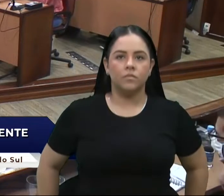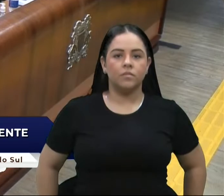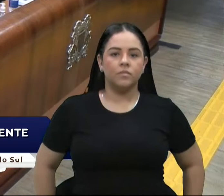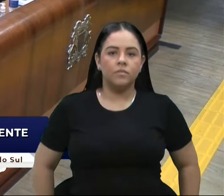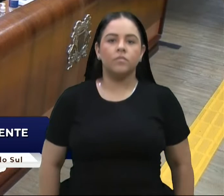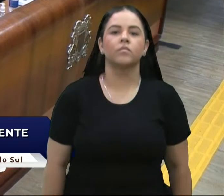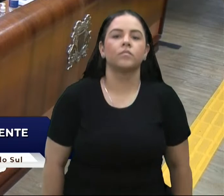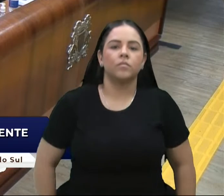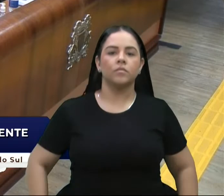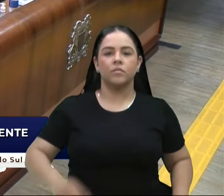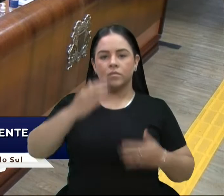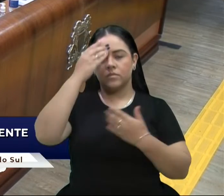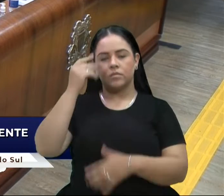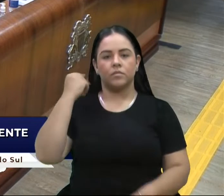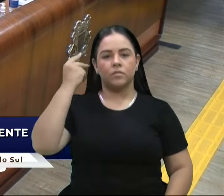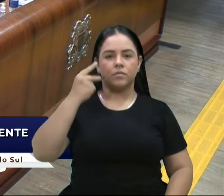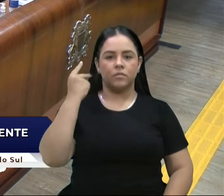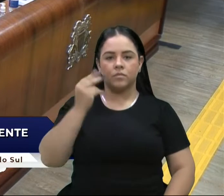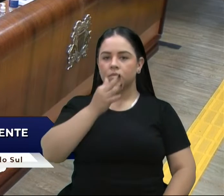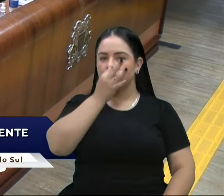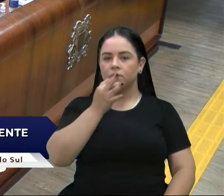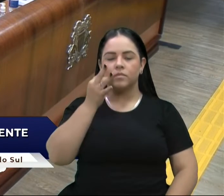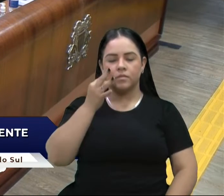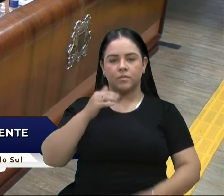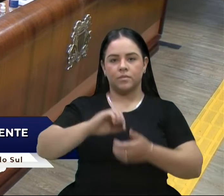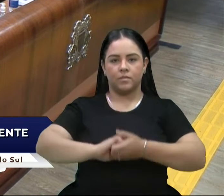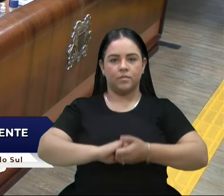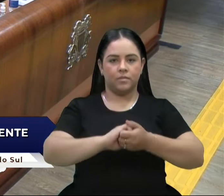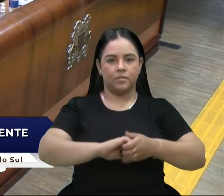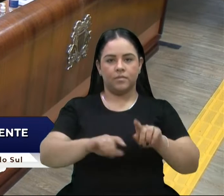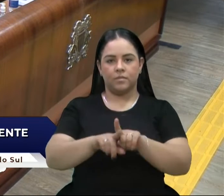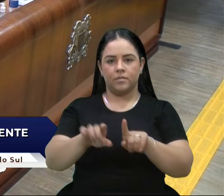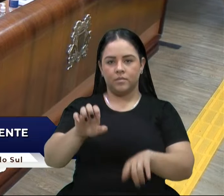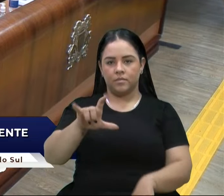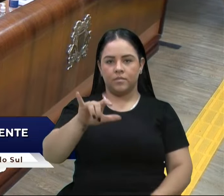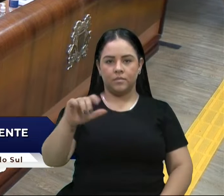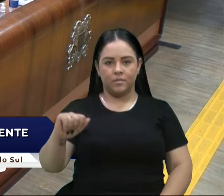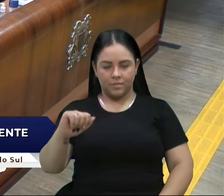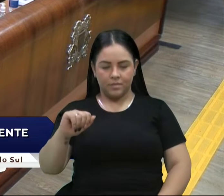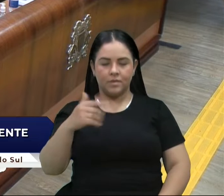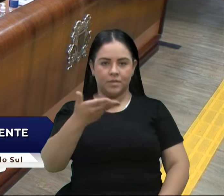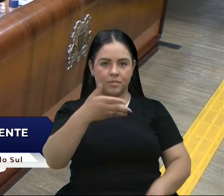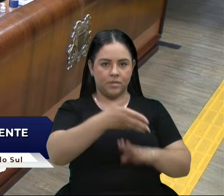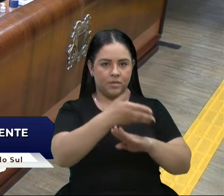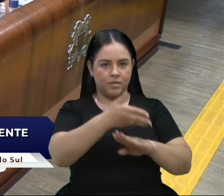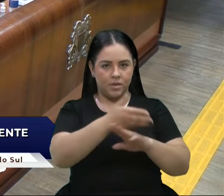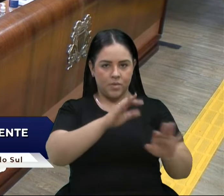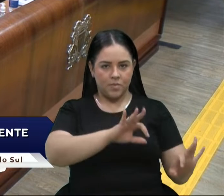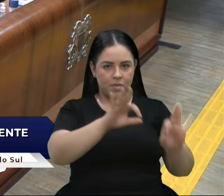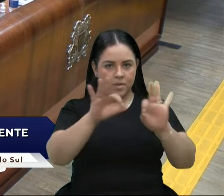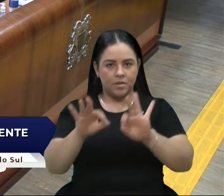aproveitar a Fabiane e a Érica, que estão aqui presentes também, da 5ª Coordenadoria de Saúde, acompanhando aqui